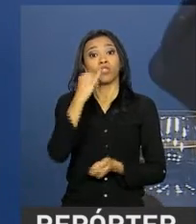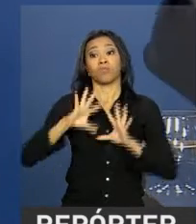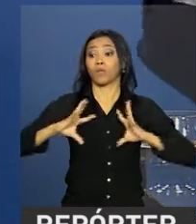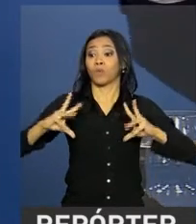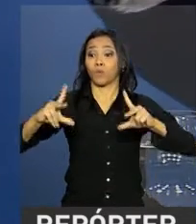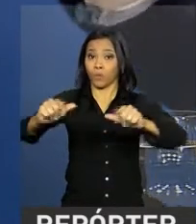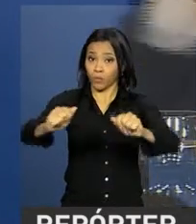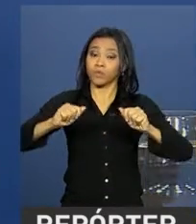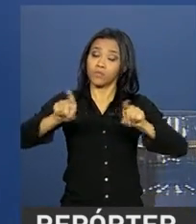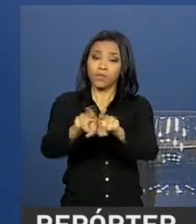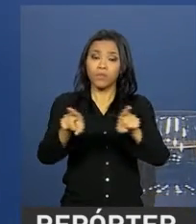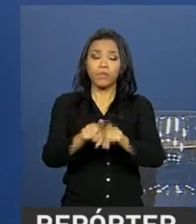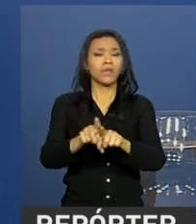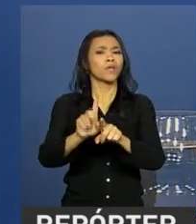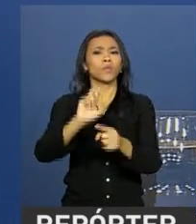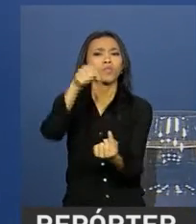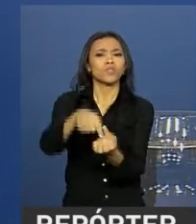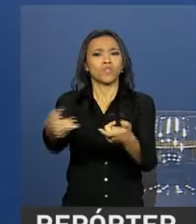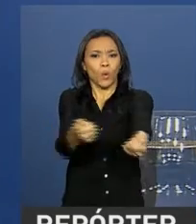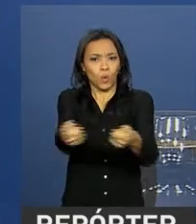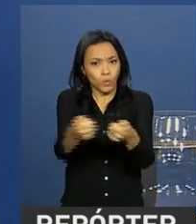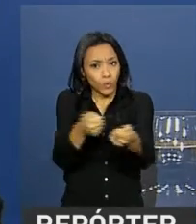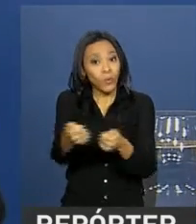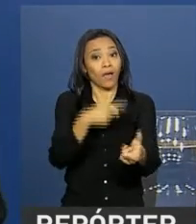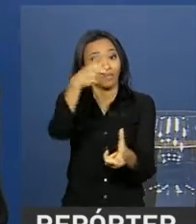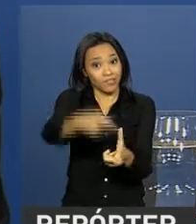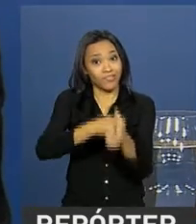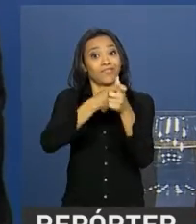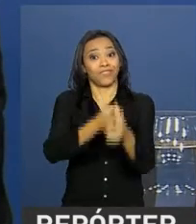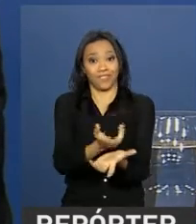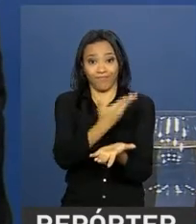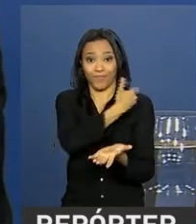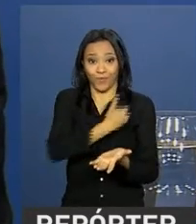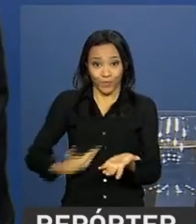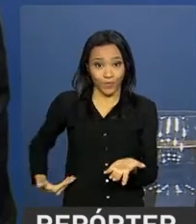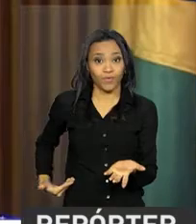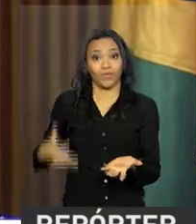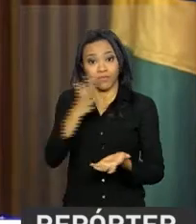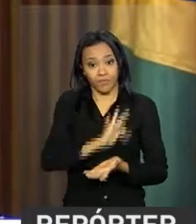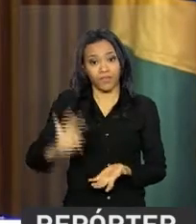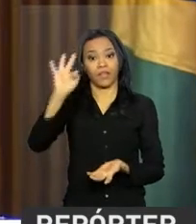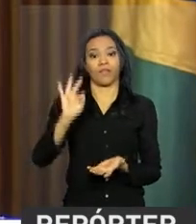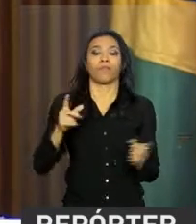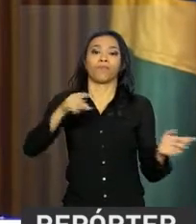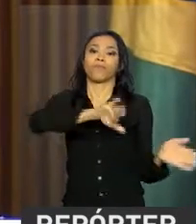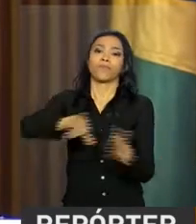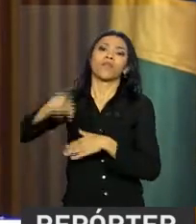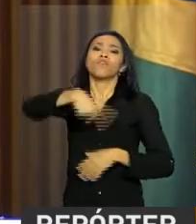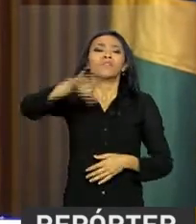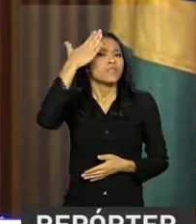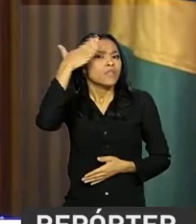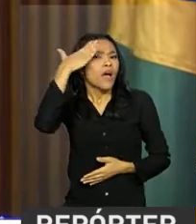também da evolução da dívida pública do governo federal é com grande satisfação que